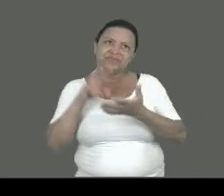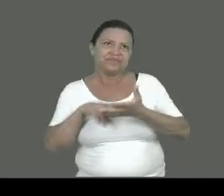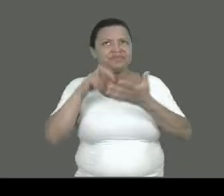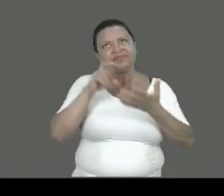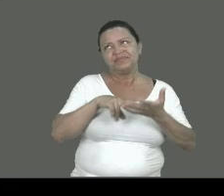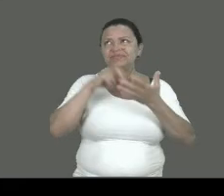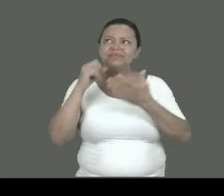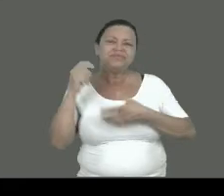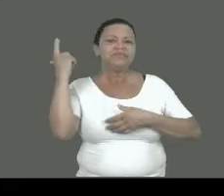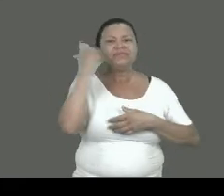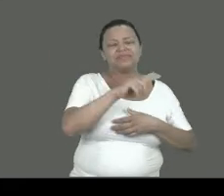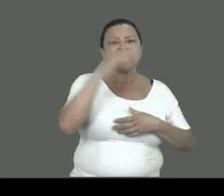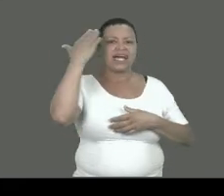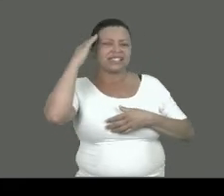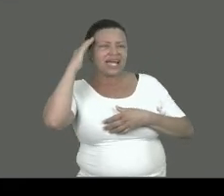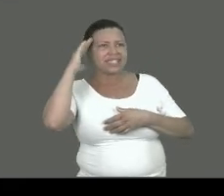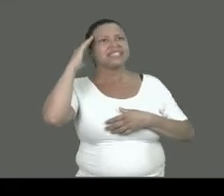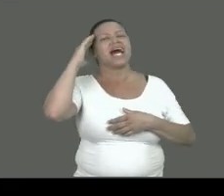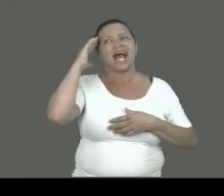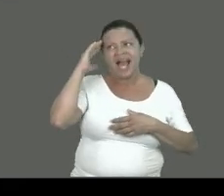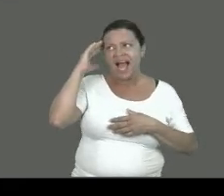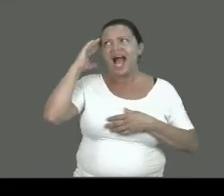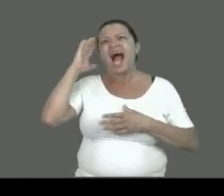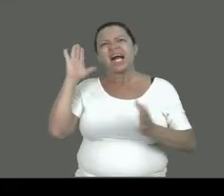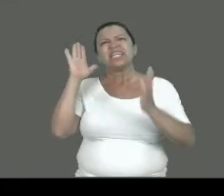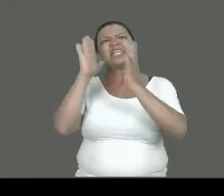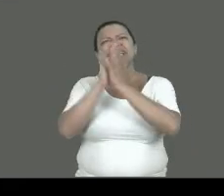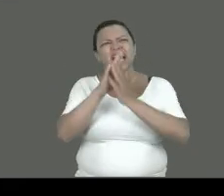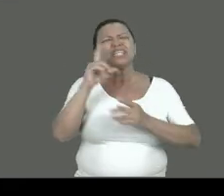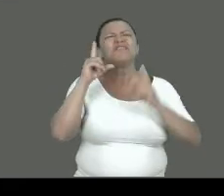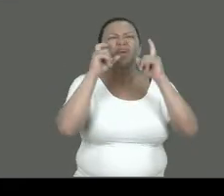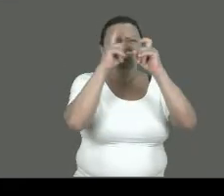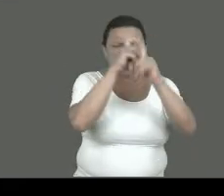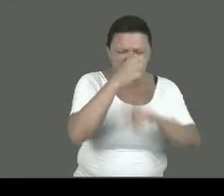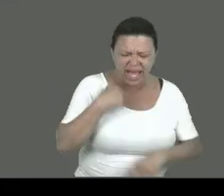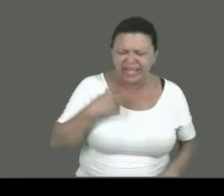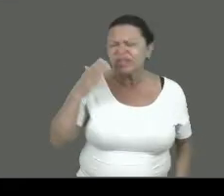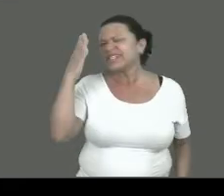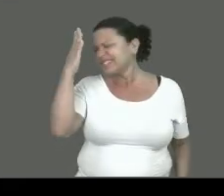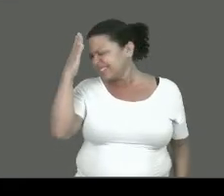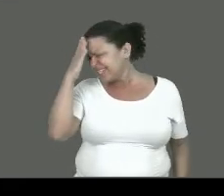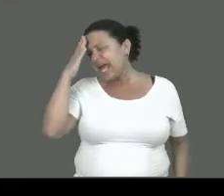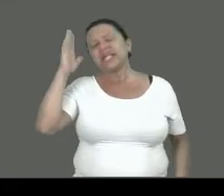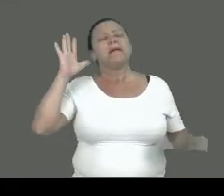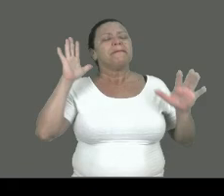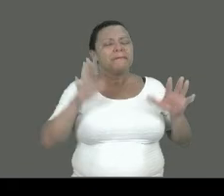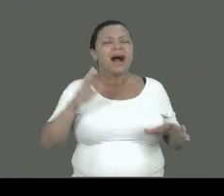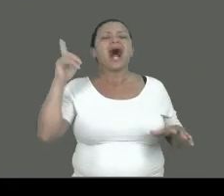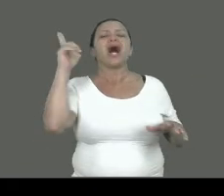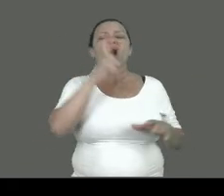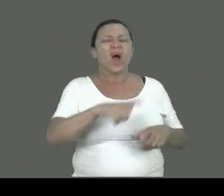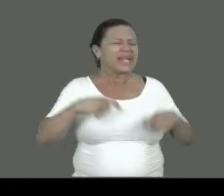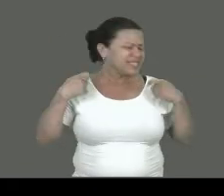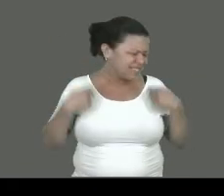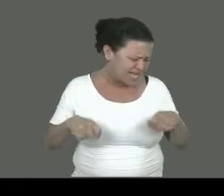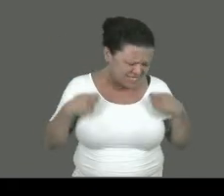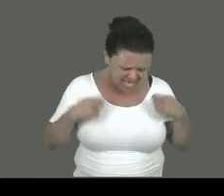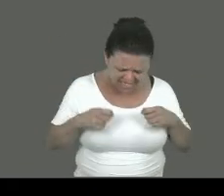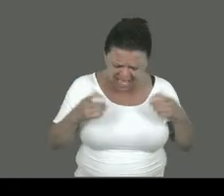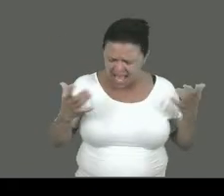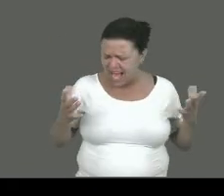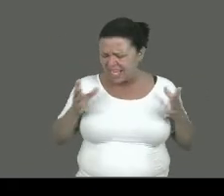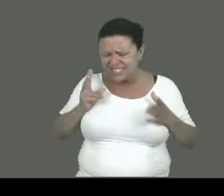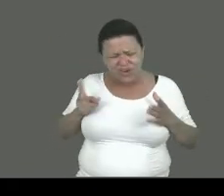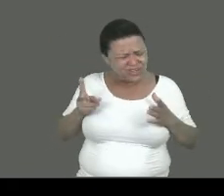conseguindo entender e compreender, mesmo diante das dificuldades que passa, a necessidade de seguir